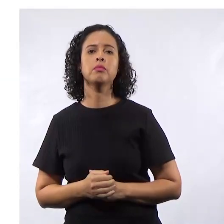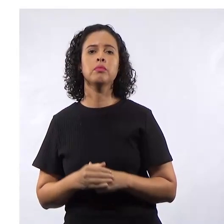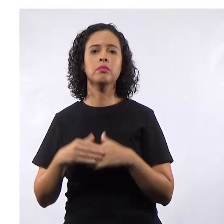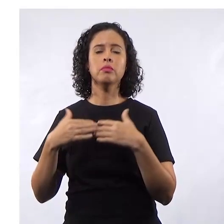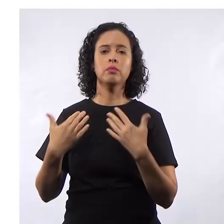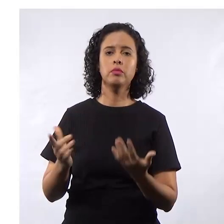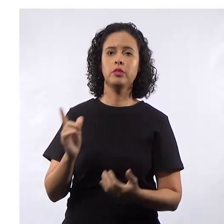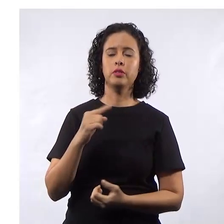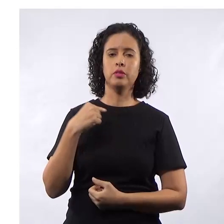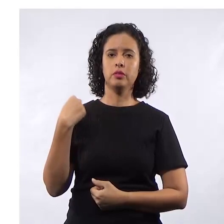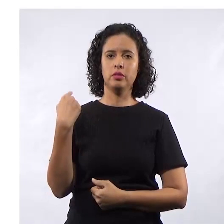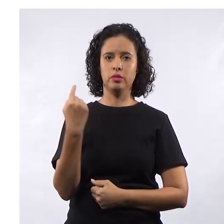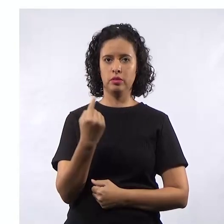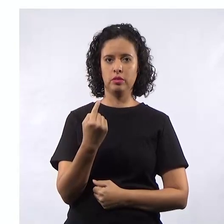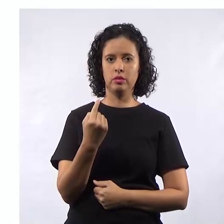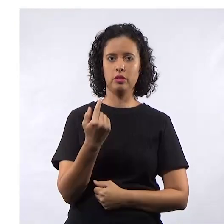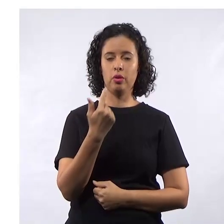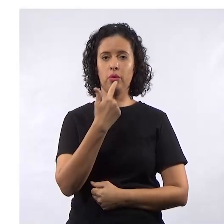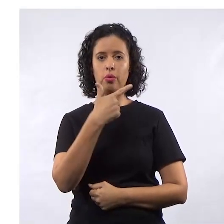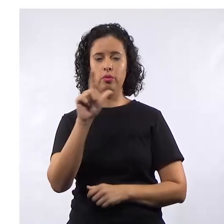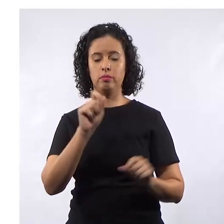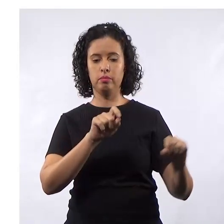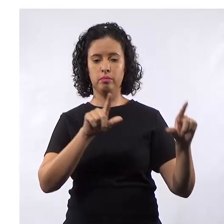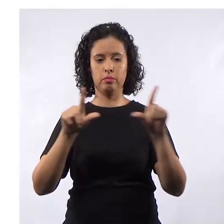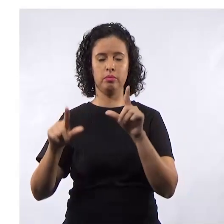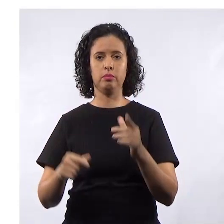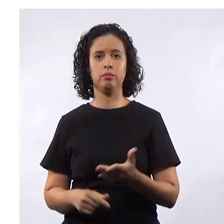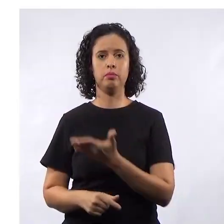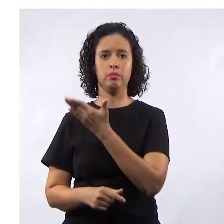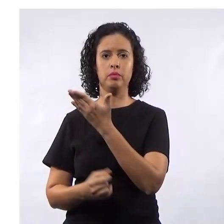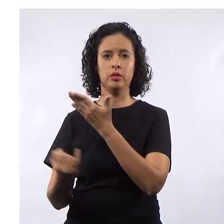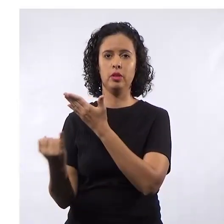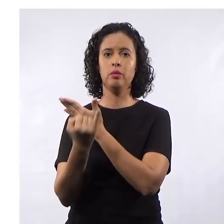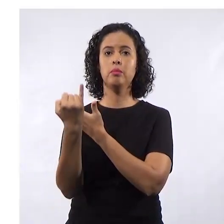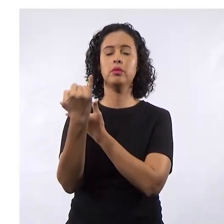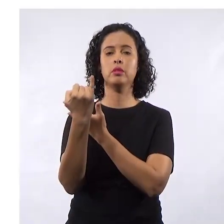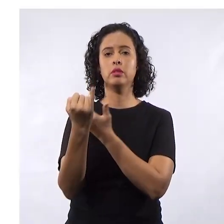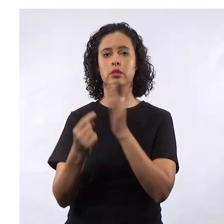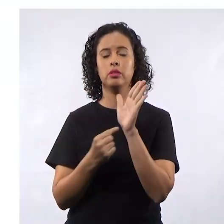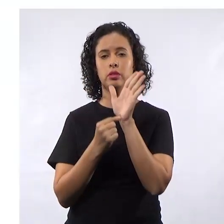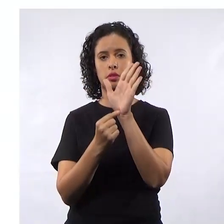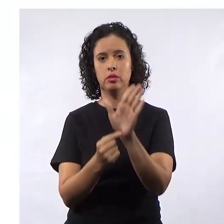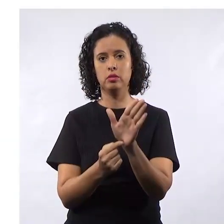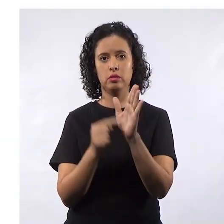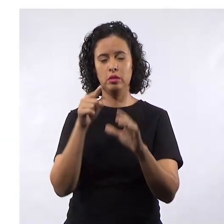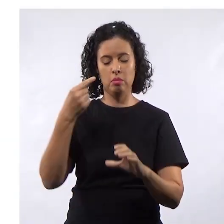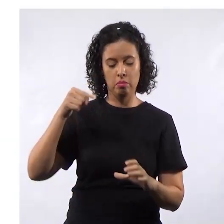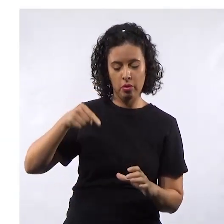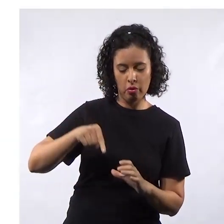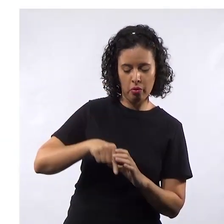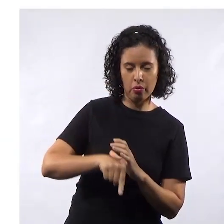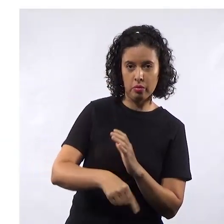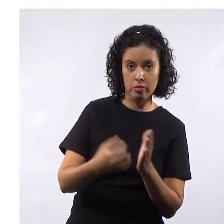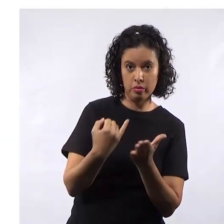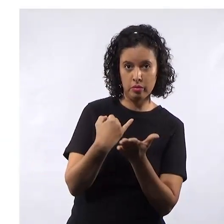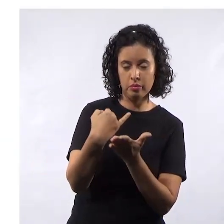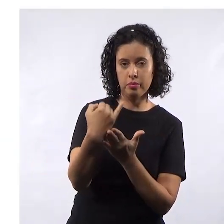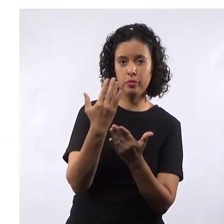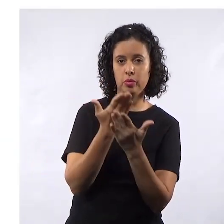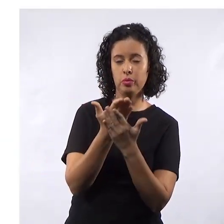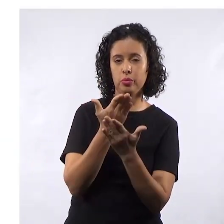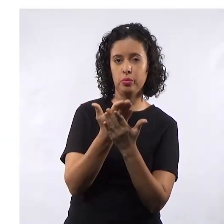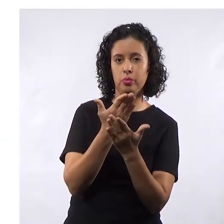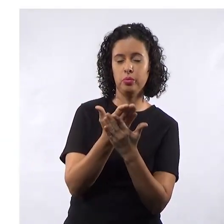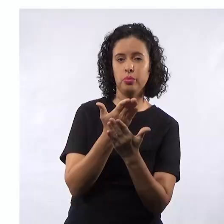vamos para nossa próxima lâmina aqui, mais um ponto importante para você ir mergulhar aqui na introdução ao estudo